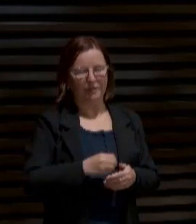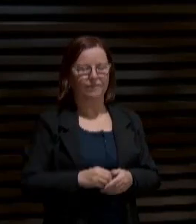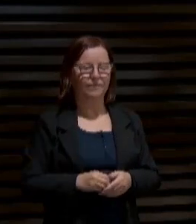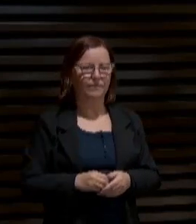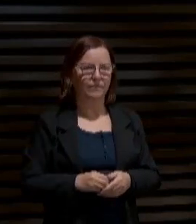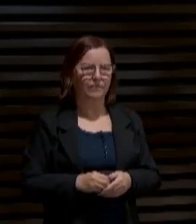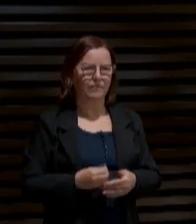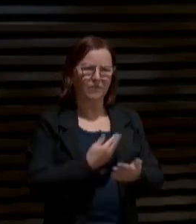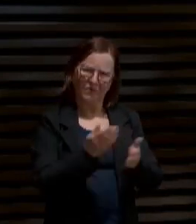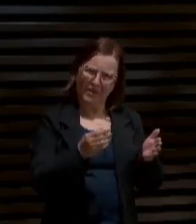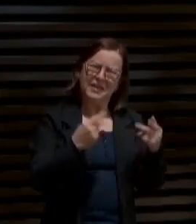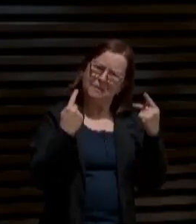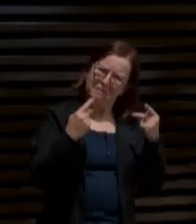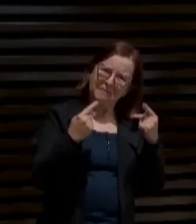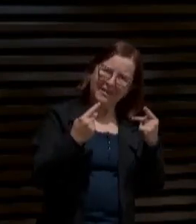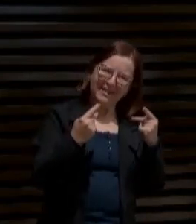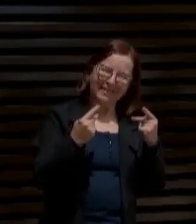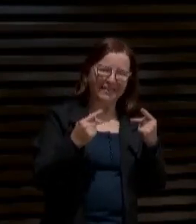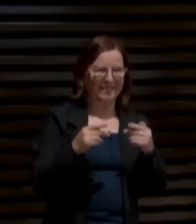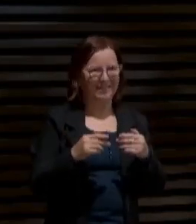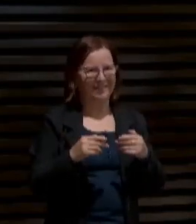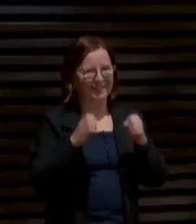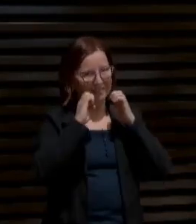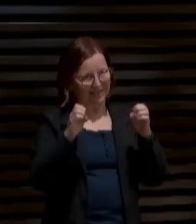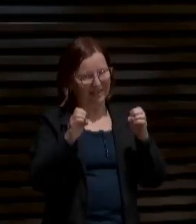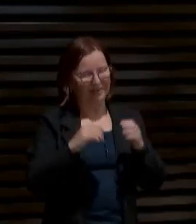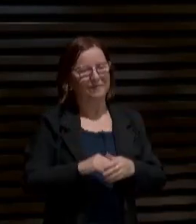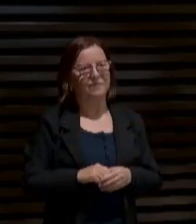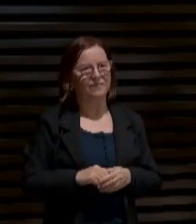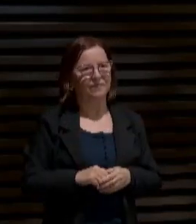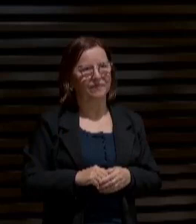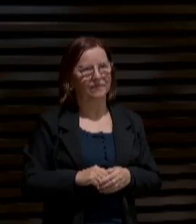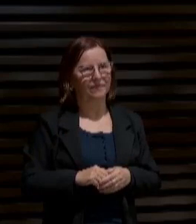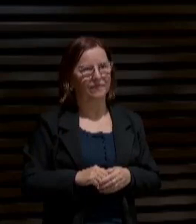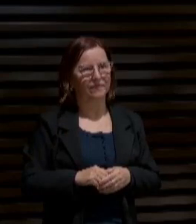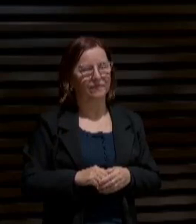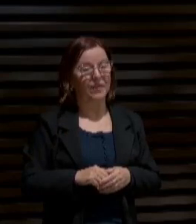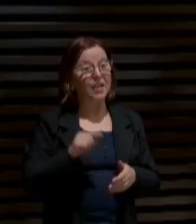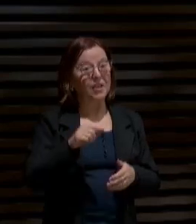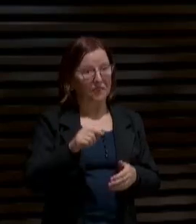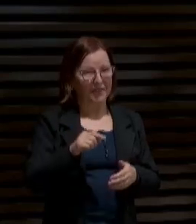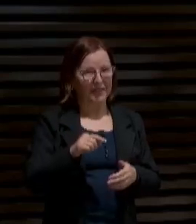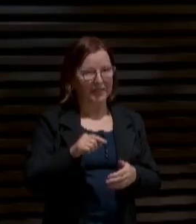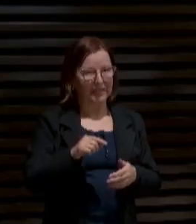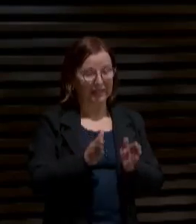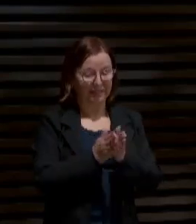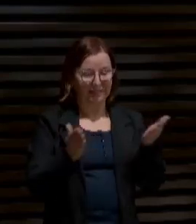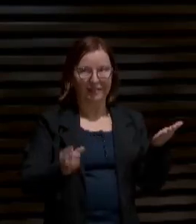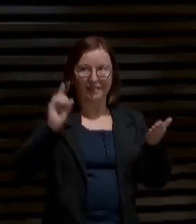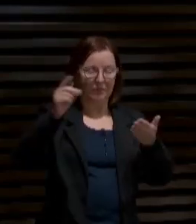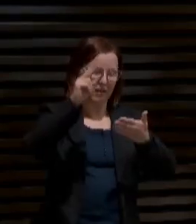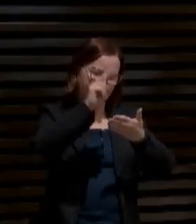mesmo e você pega a bíblia aí você lê um texto lá e você fica martelando